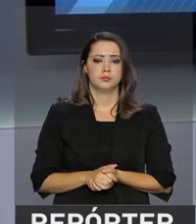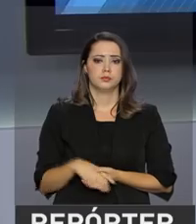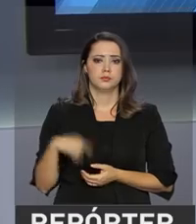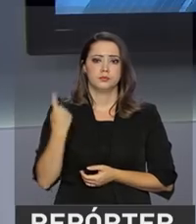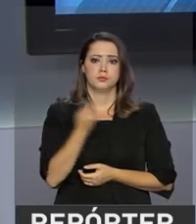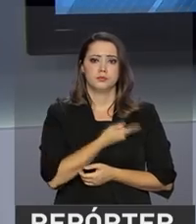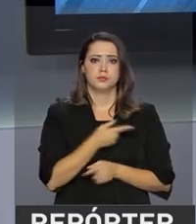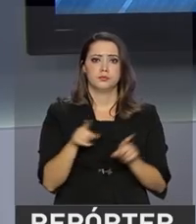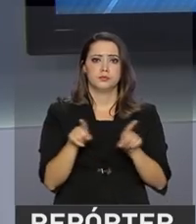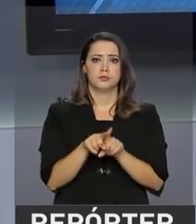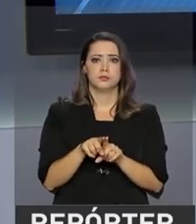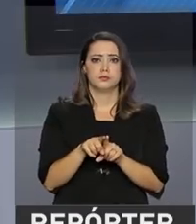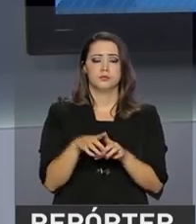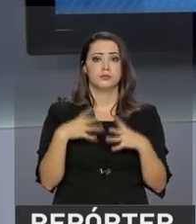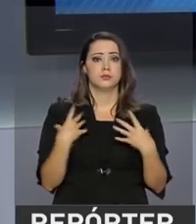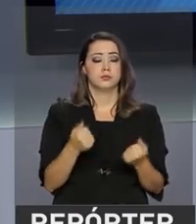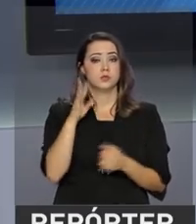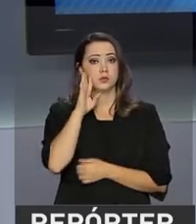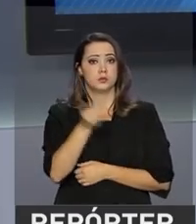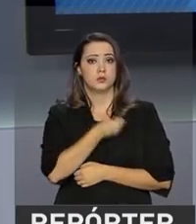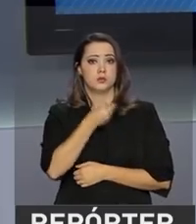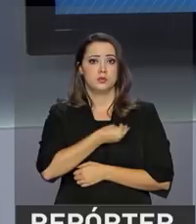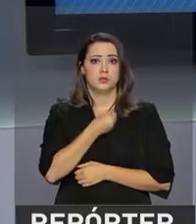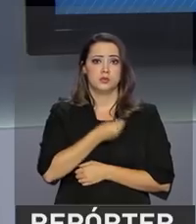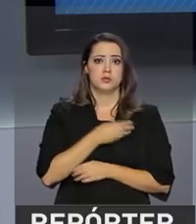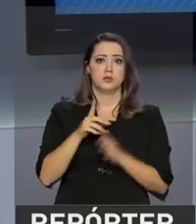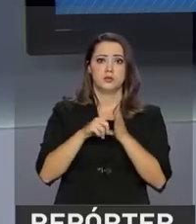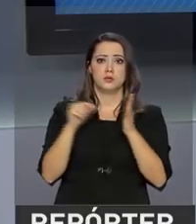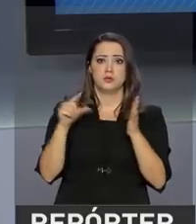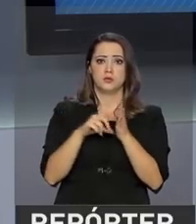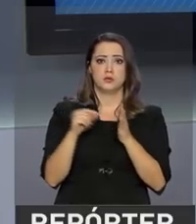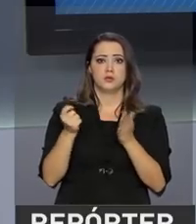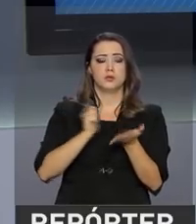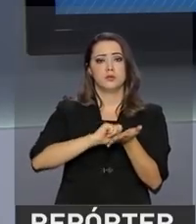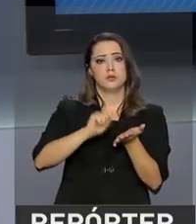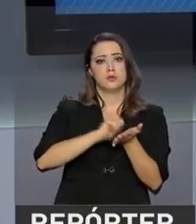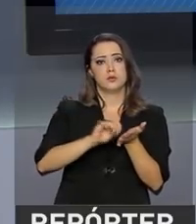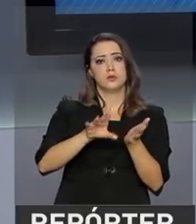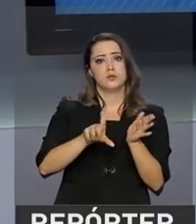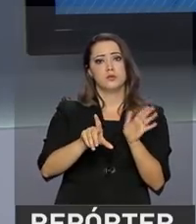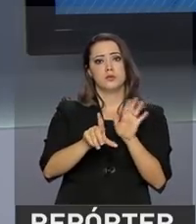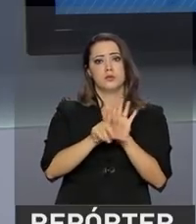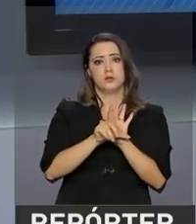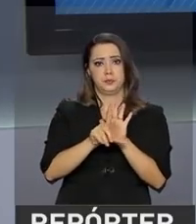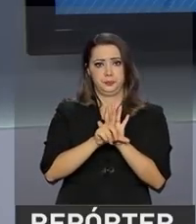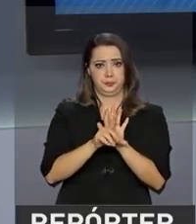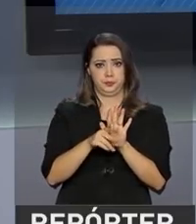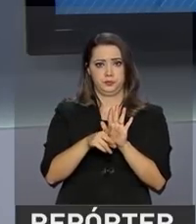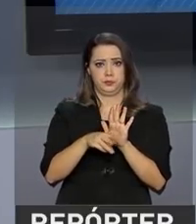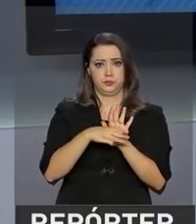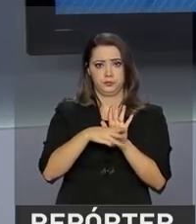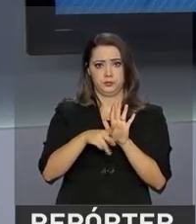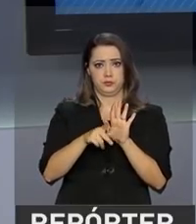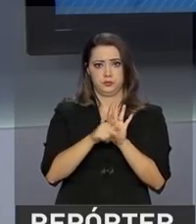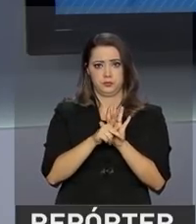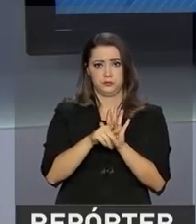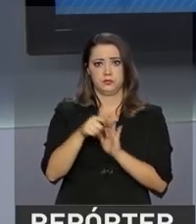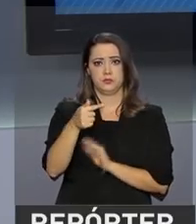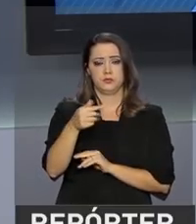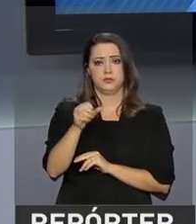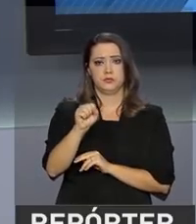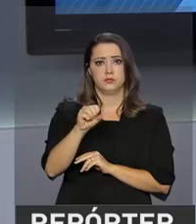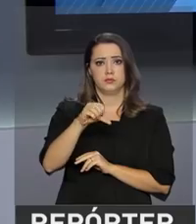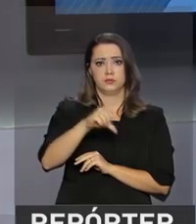e nós vamos agora transmitir ao vivo direto do palácio do planalto a assinatura da medida provisória número 789